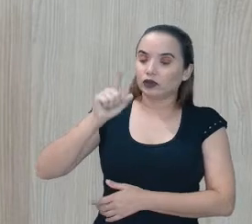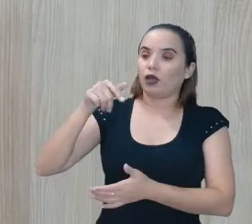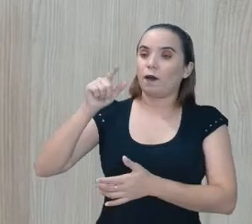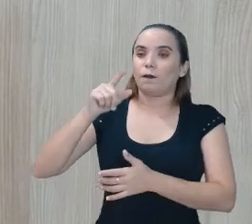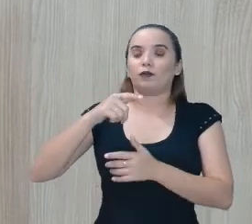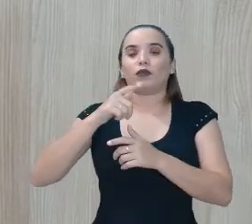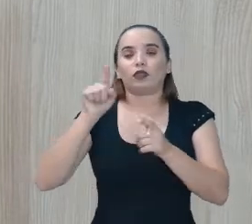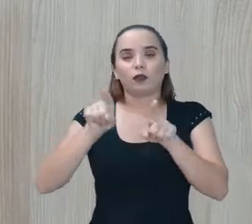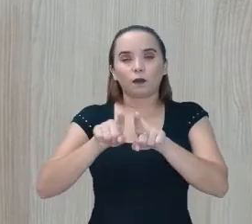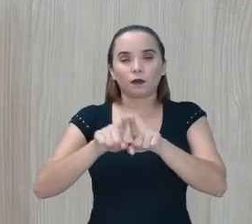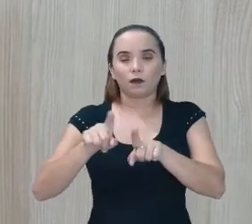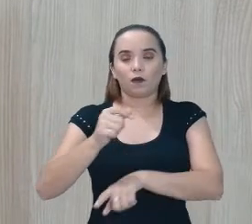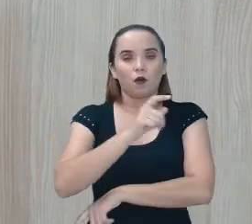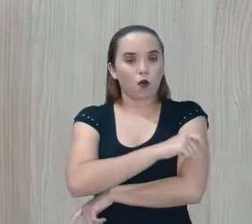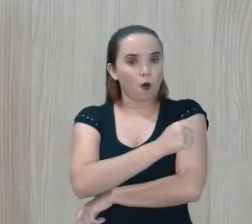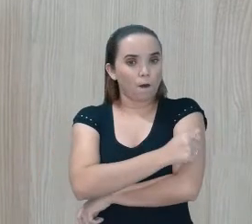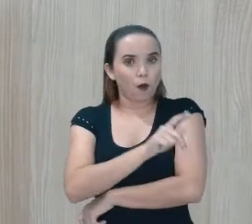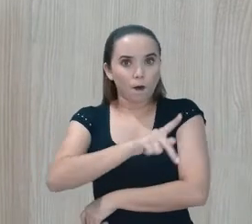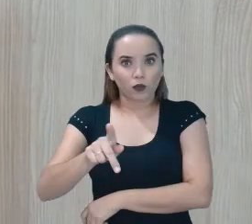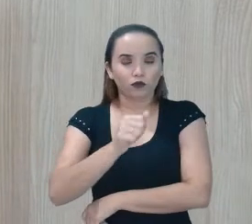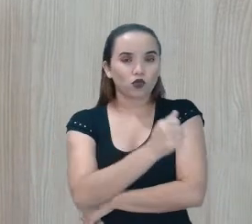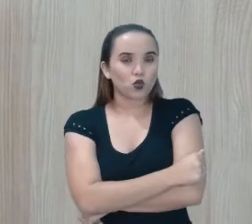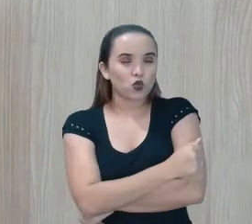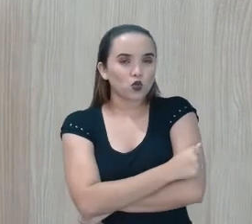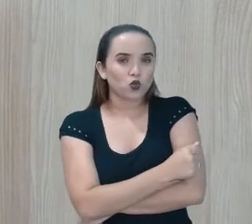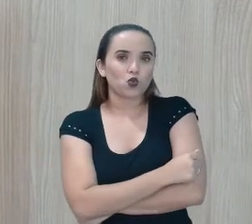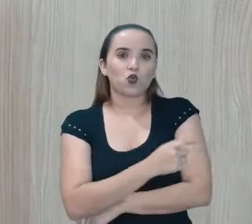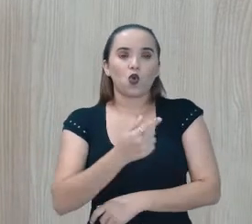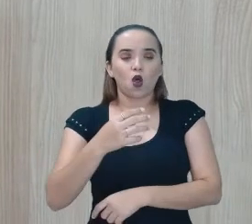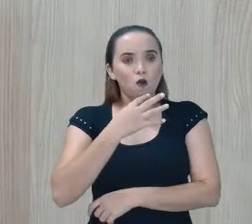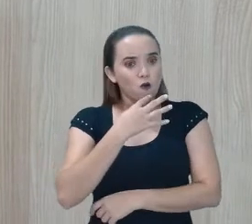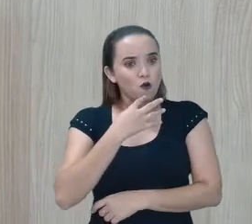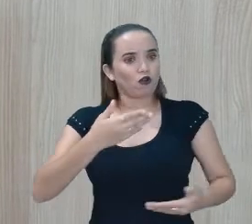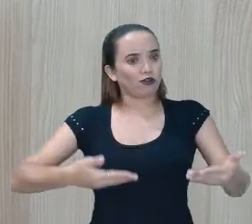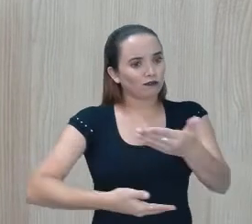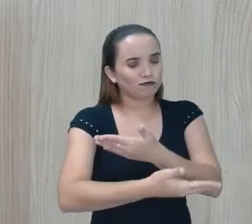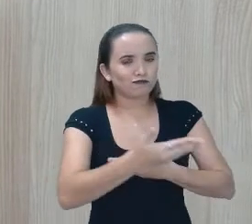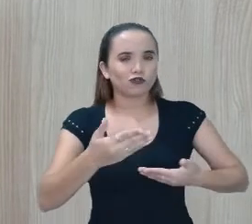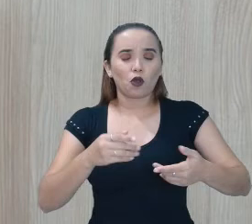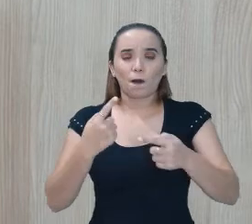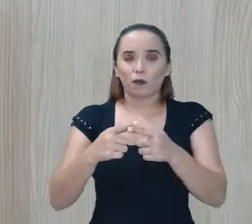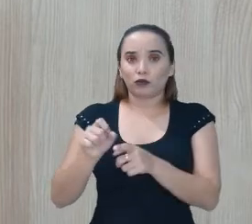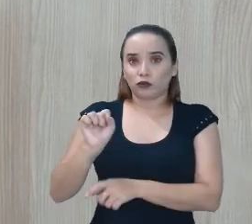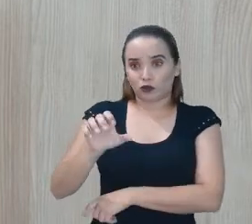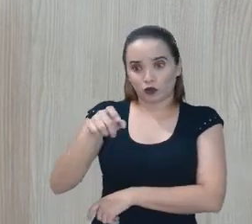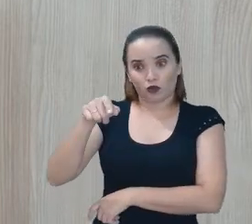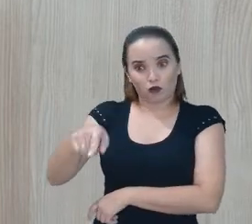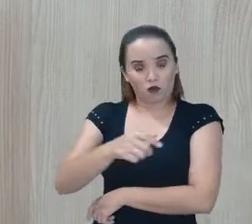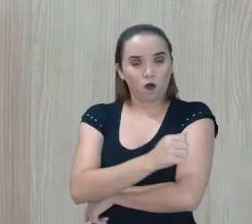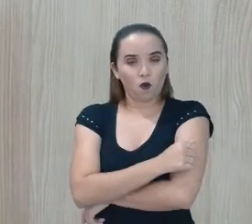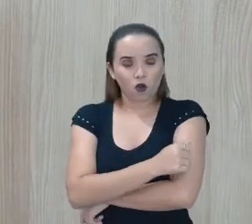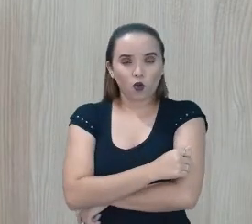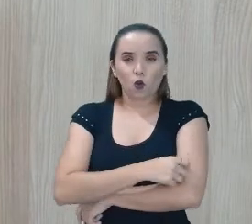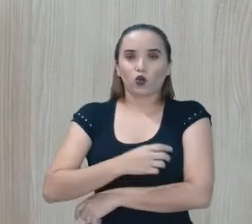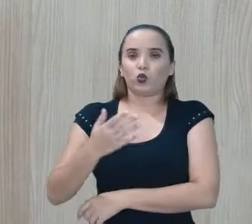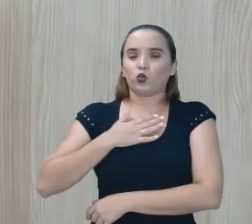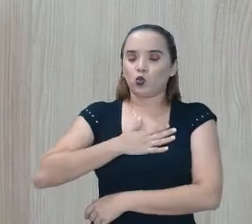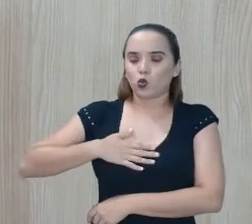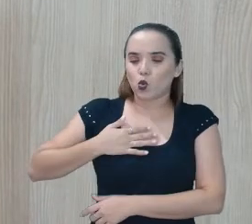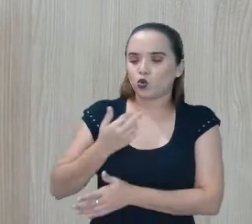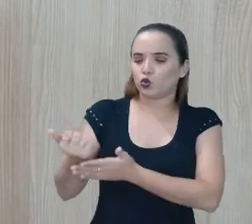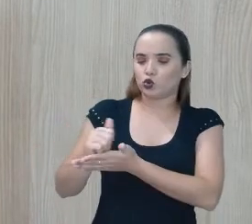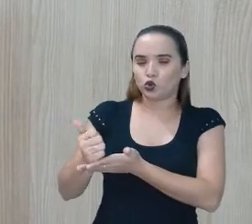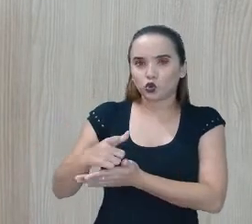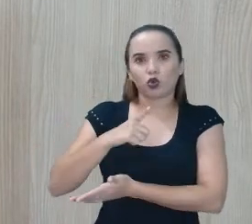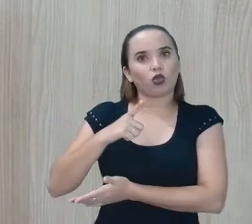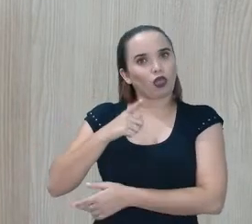estudante. Não é? Então, se esse estudante ele tem esse desejo por jogos, ele gosta de trabalhar com jogo, e o